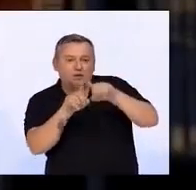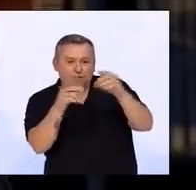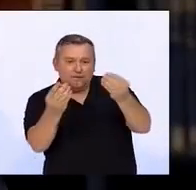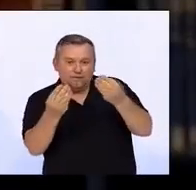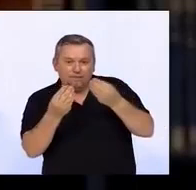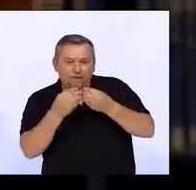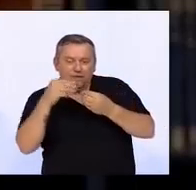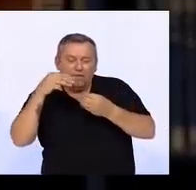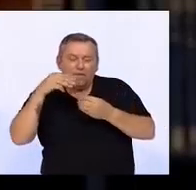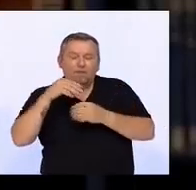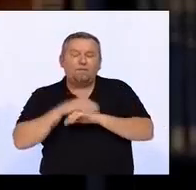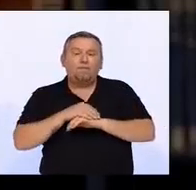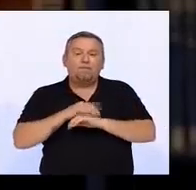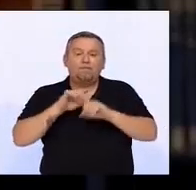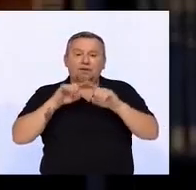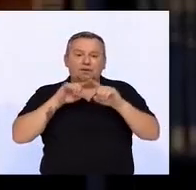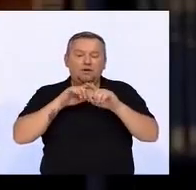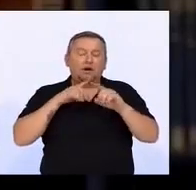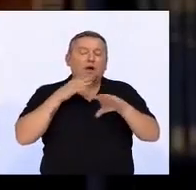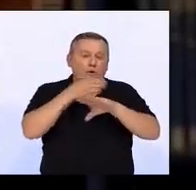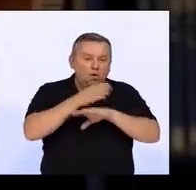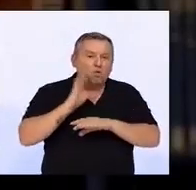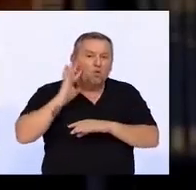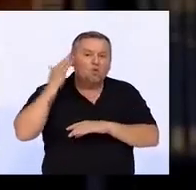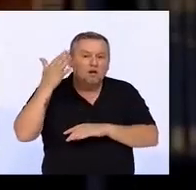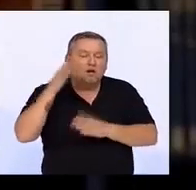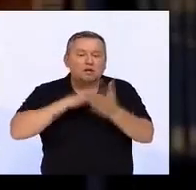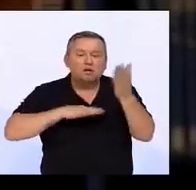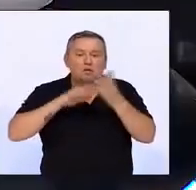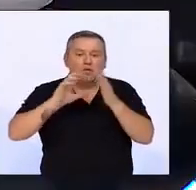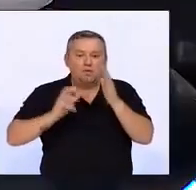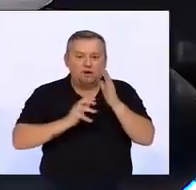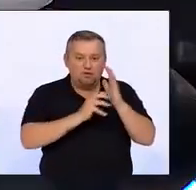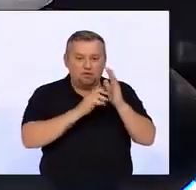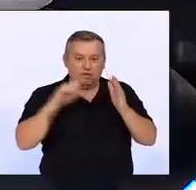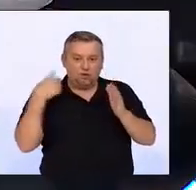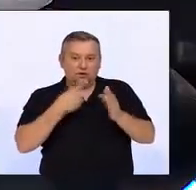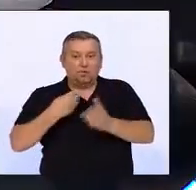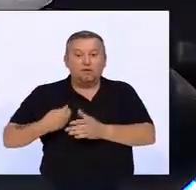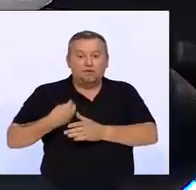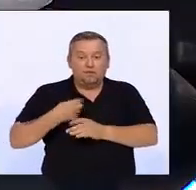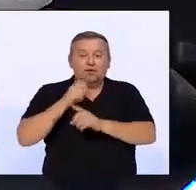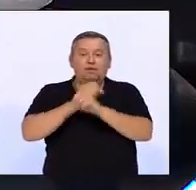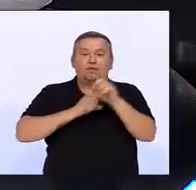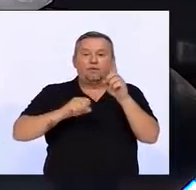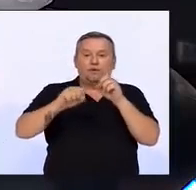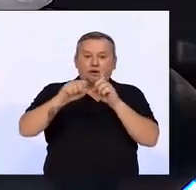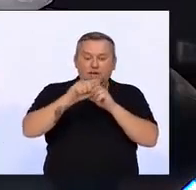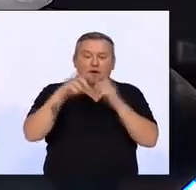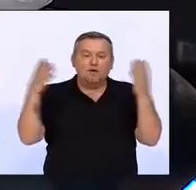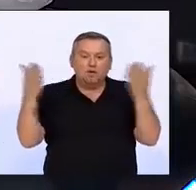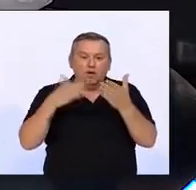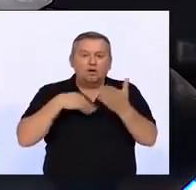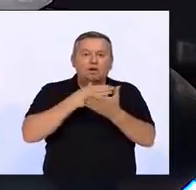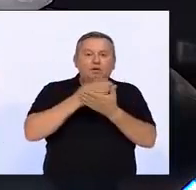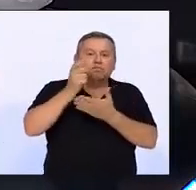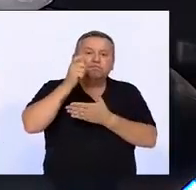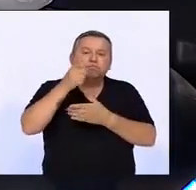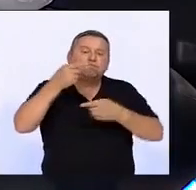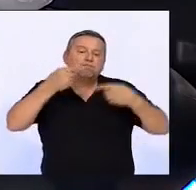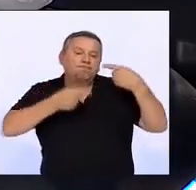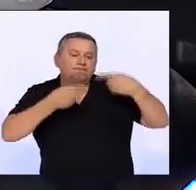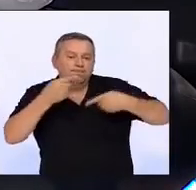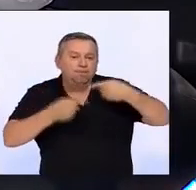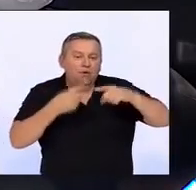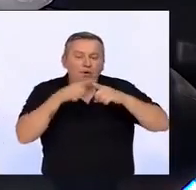PMDB, isso passa por todos os partidos. Eu acho que nós estamos vivendo um momento que a sociedade está se politizando, com a quantidade de